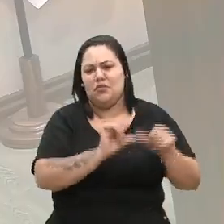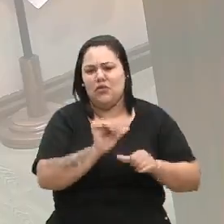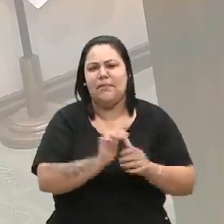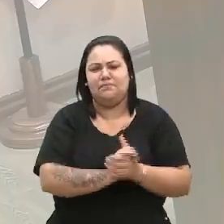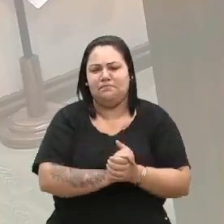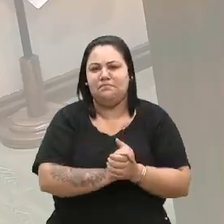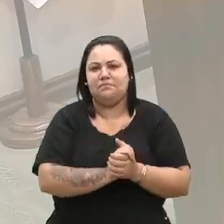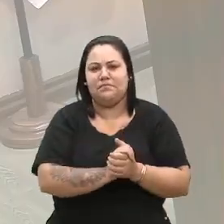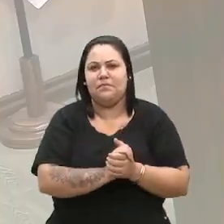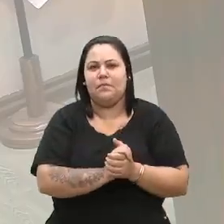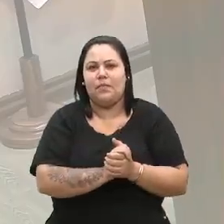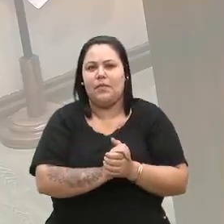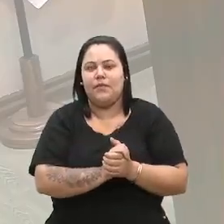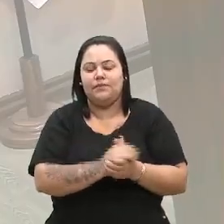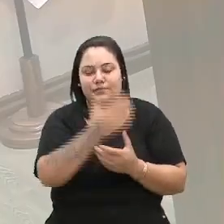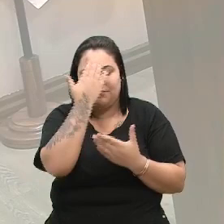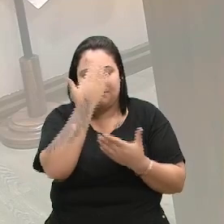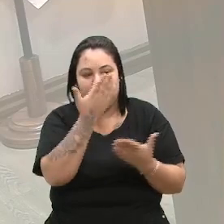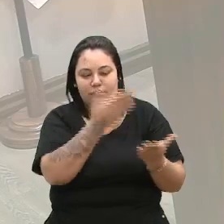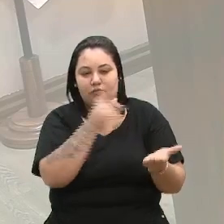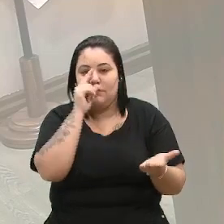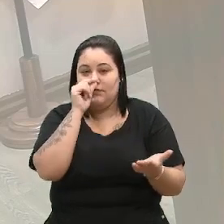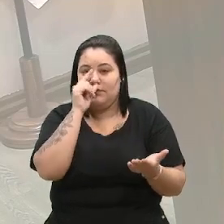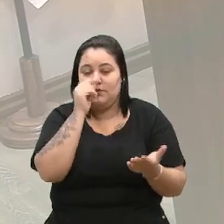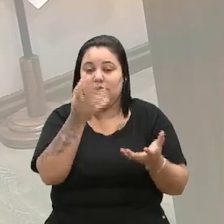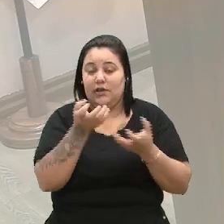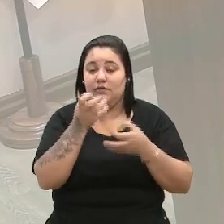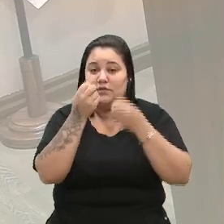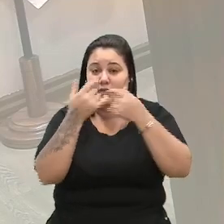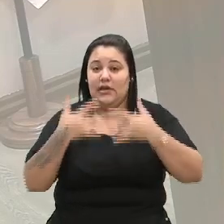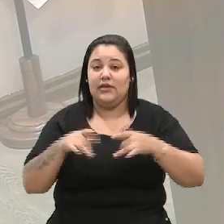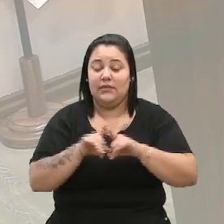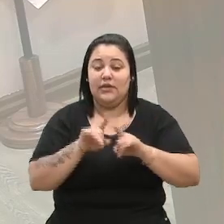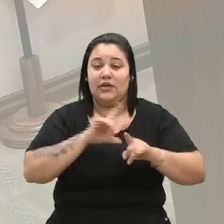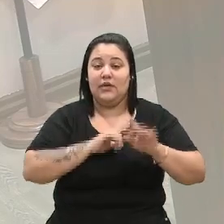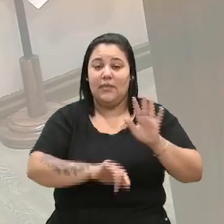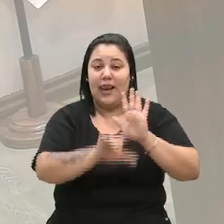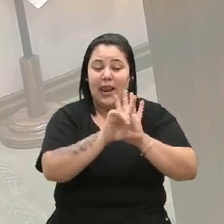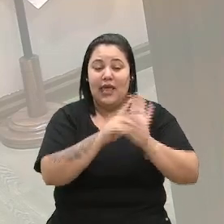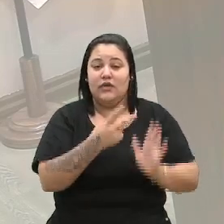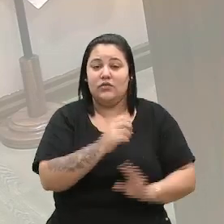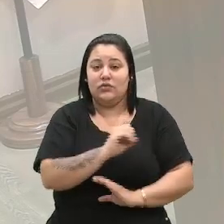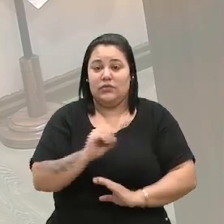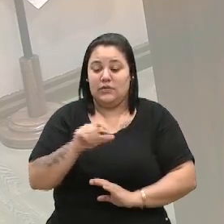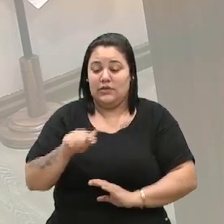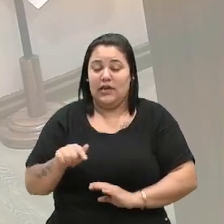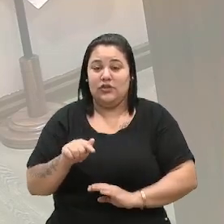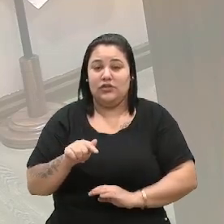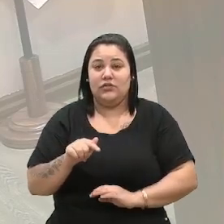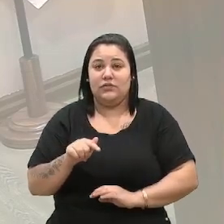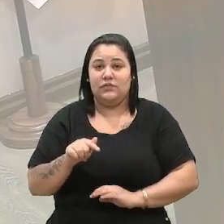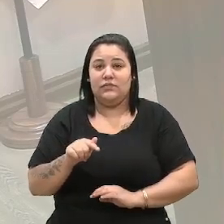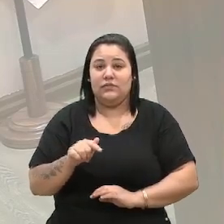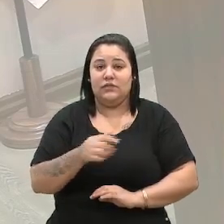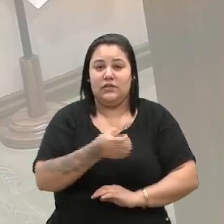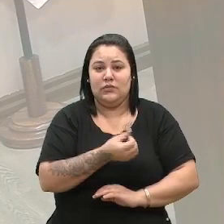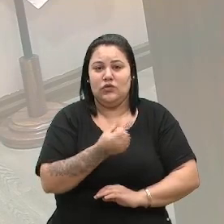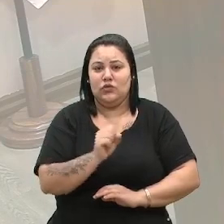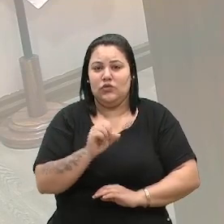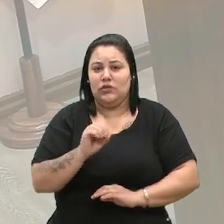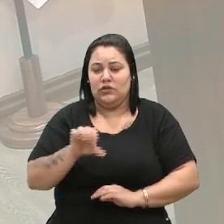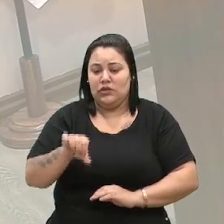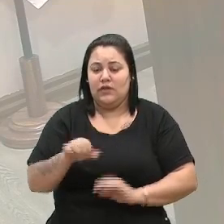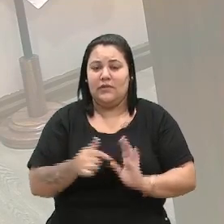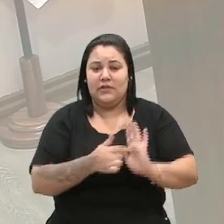vereador Fantinel. Quero reforçar aqui, vereador Fantinel, que uma lei de 2007, que 6.809, apresentada nesta casa